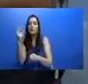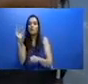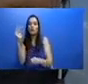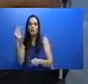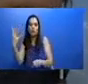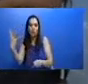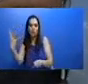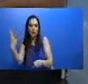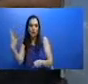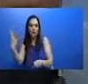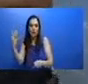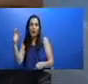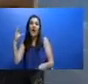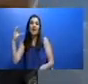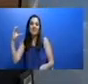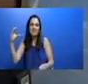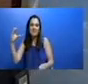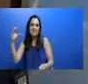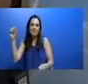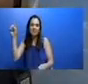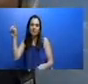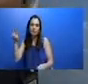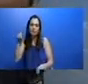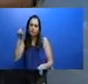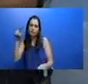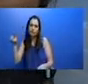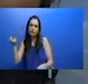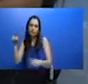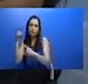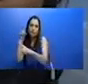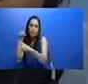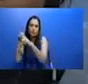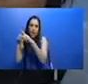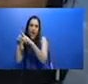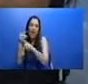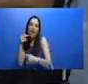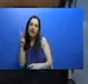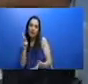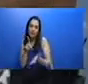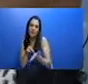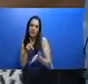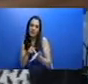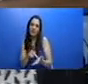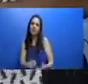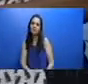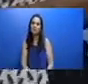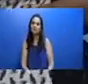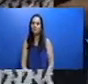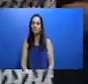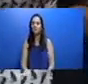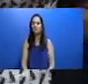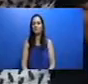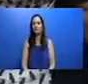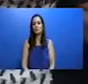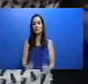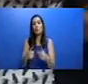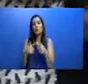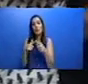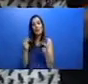Então, alternativa C, nas duas papelarias, o preço de uma dúzia de adesivos é o mesmo.